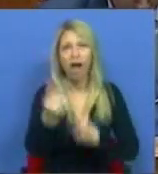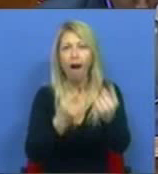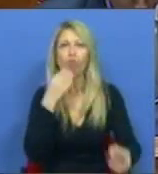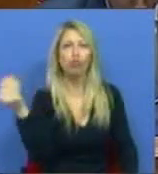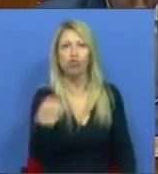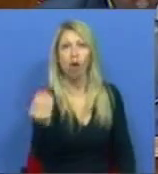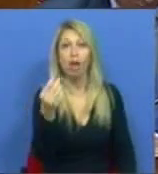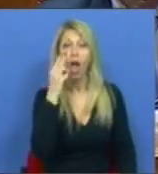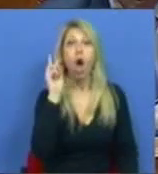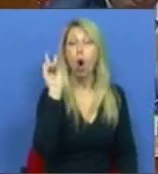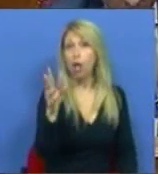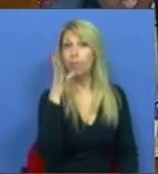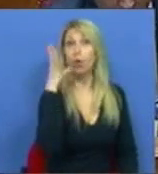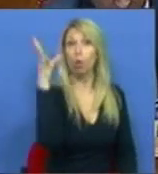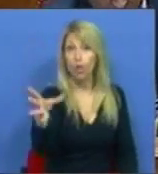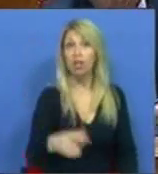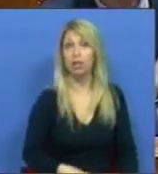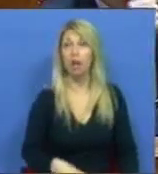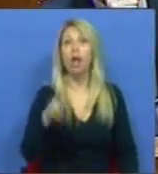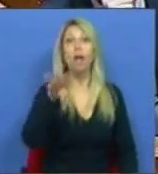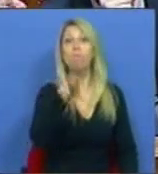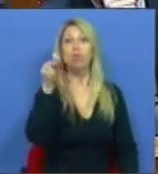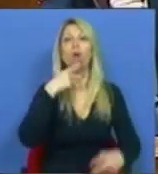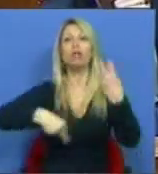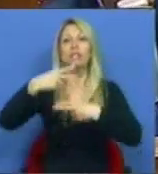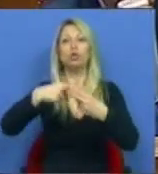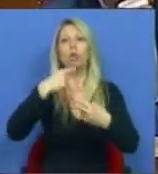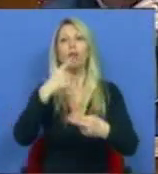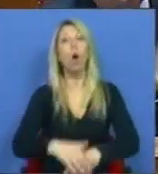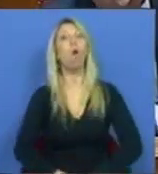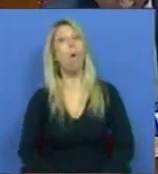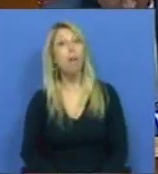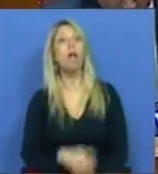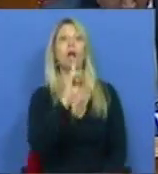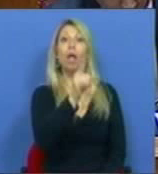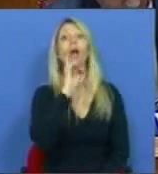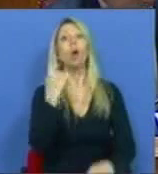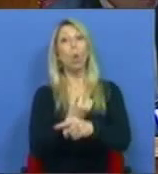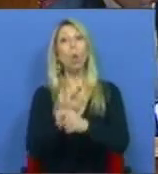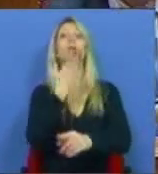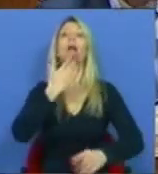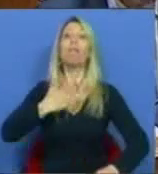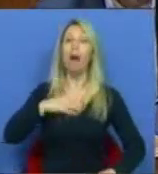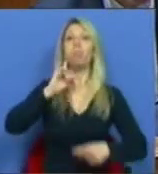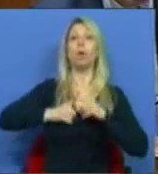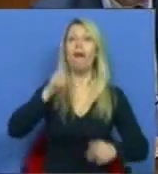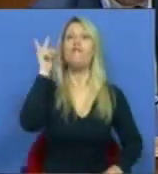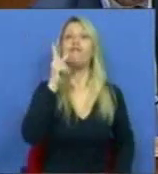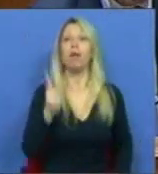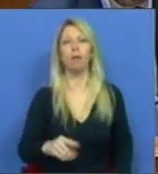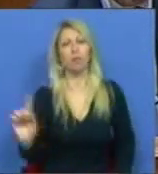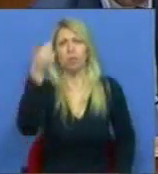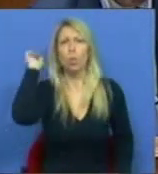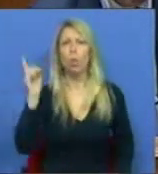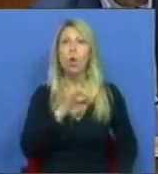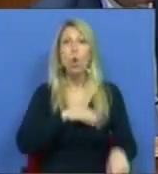olha para o que estão a dizer e para a moção de censura e diz, ora, aqui está alguma coisa que vai favorecer a minha vida. Não, Sr. Deputado. O senhor não está